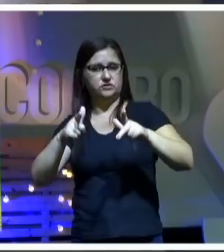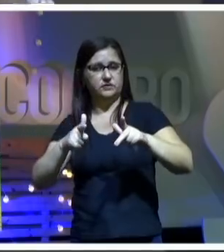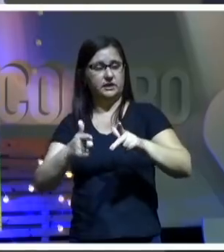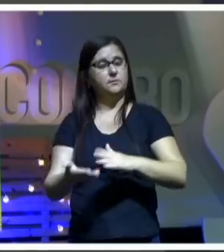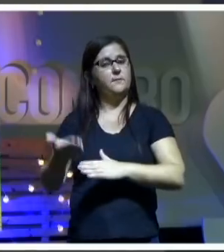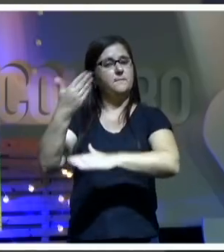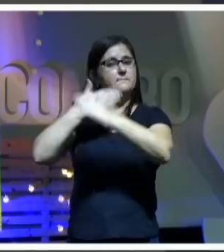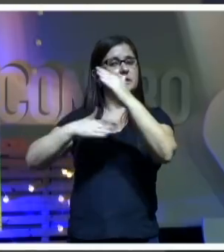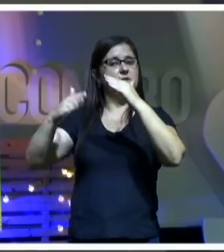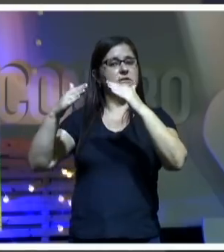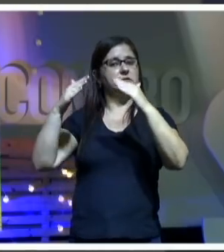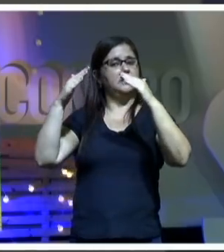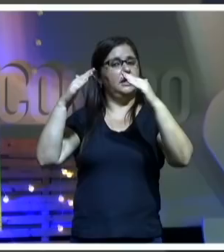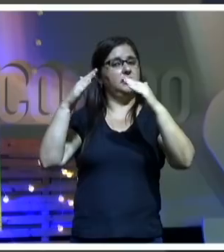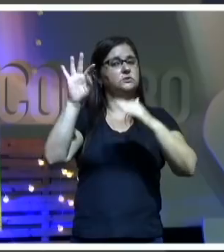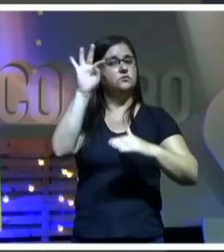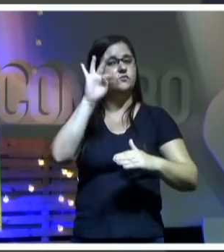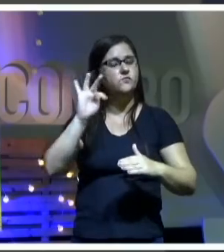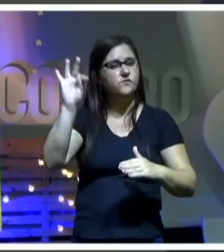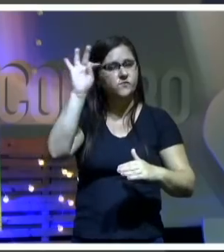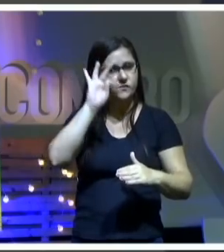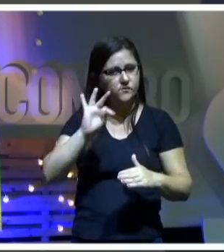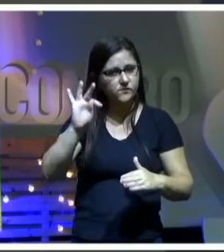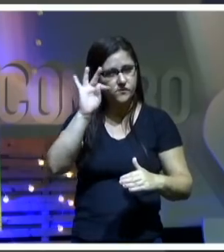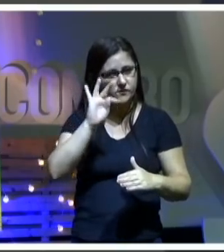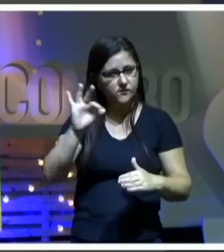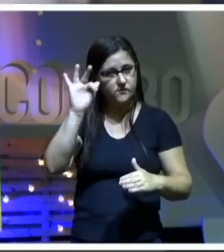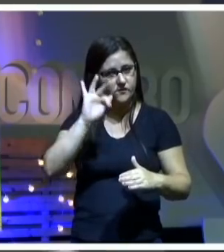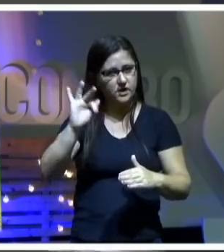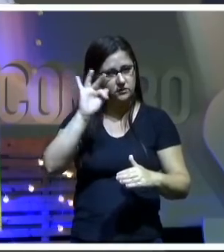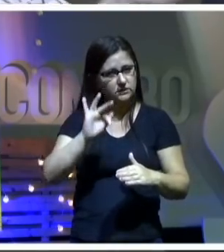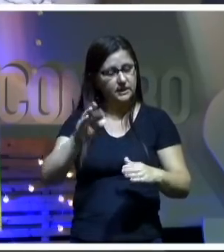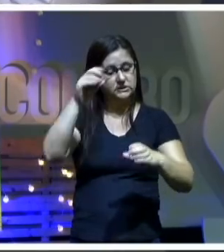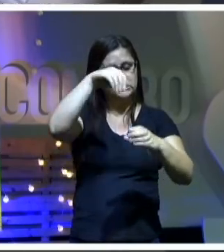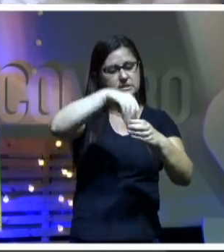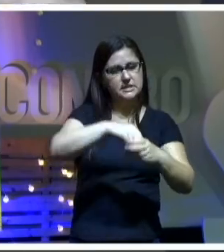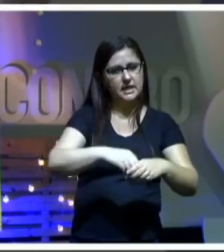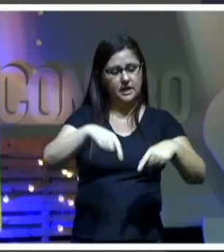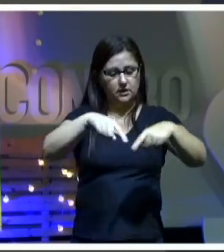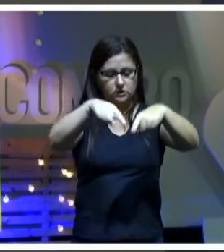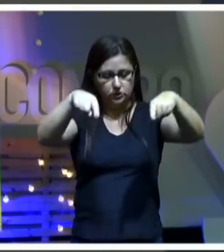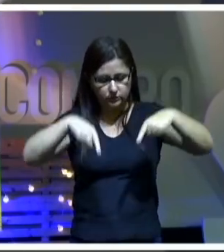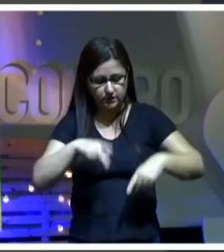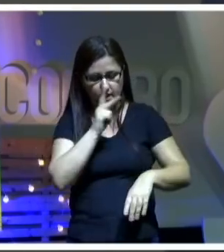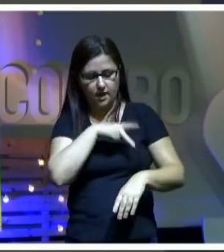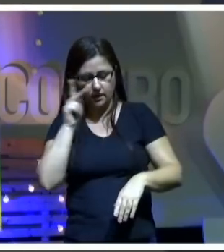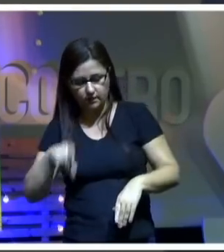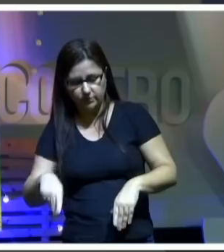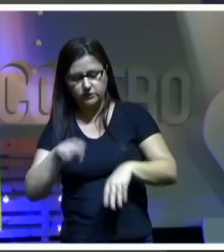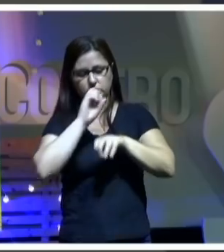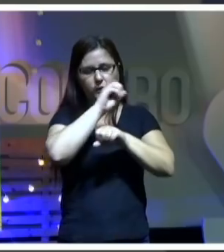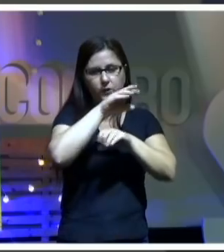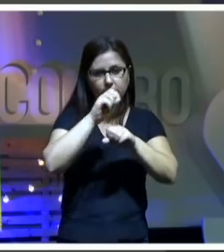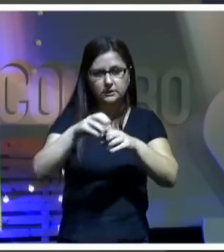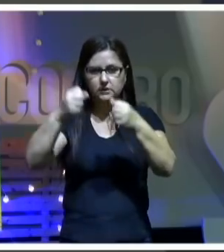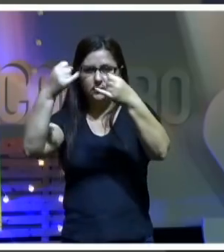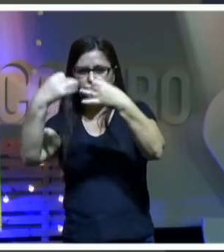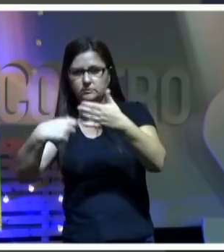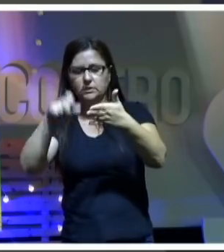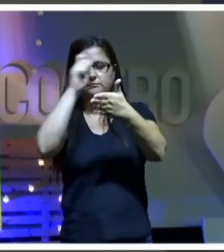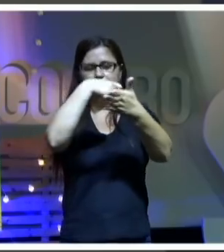presencial não era profissional e era centralizada num prédio na denominação num seminário